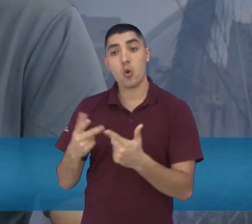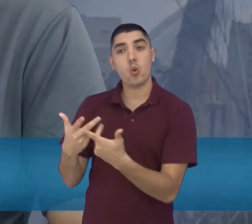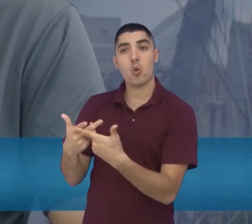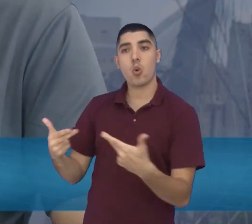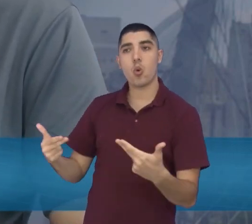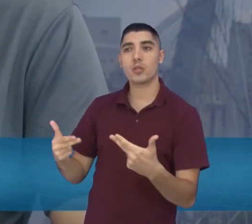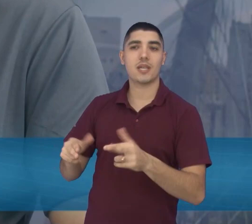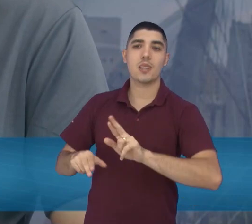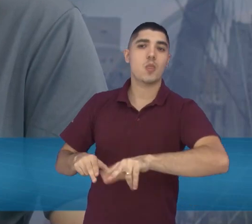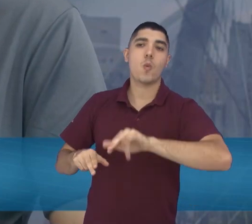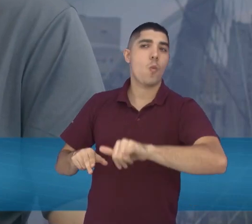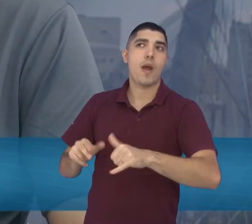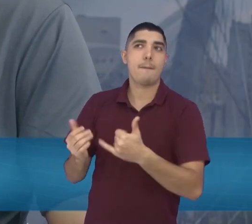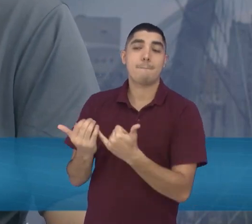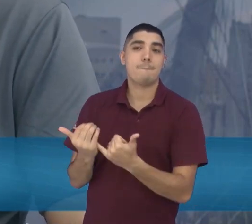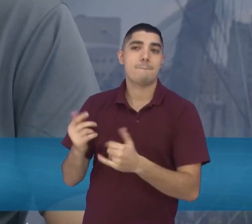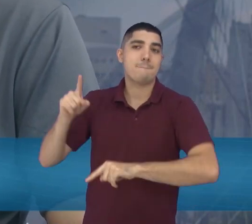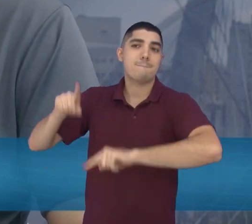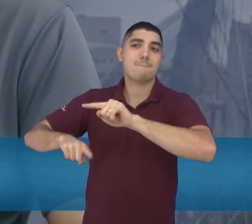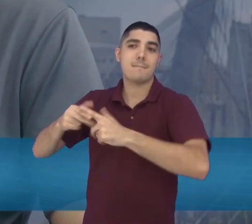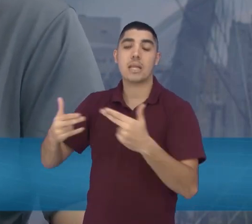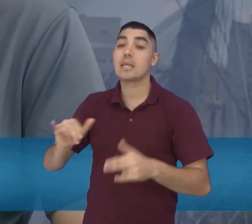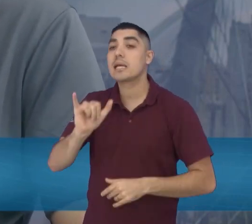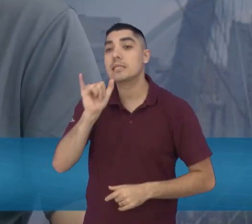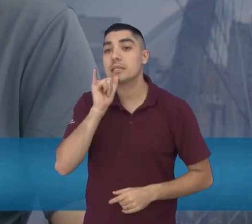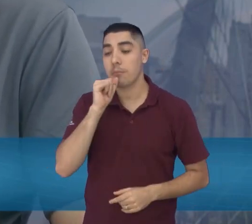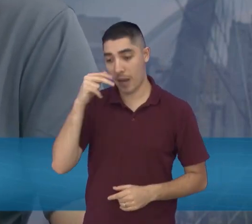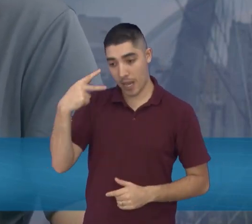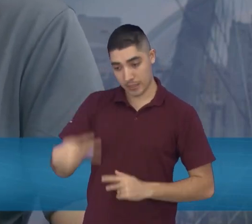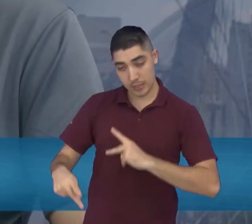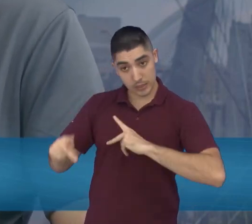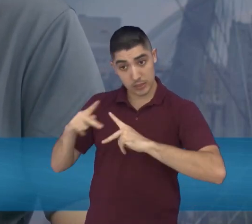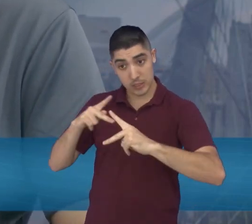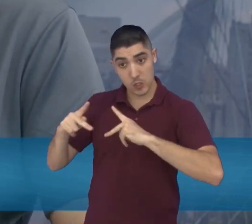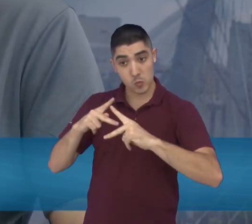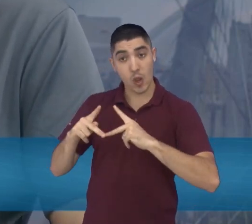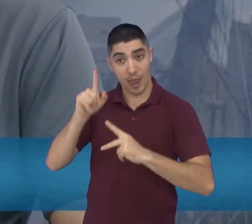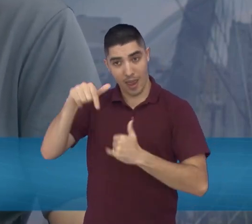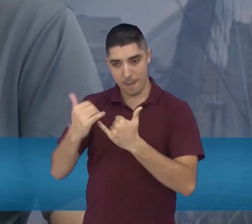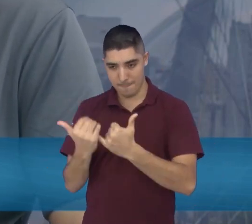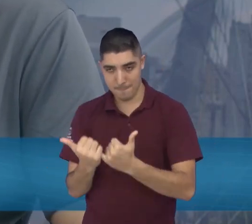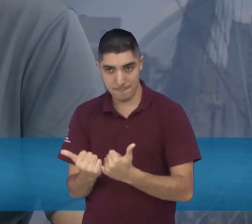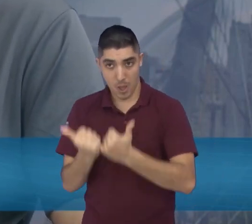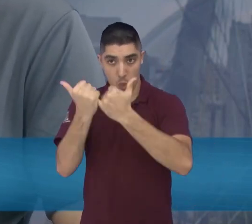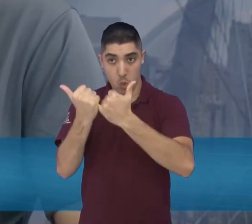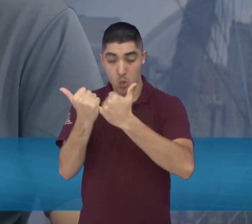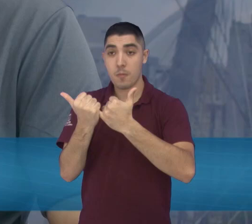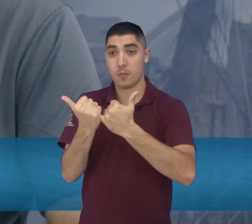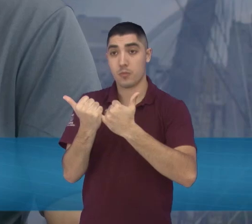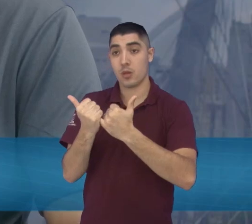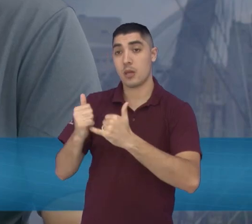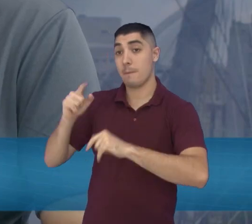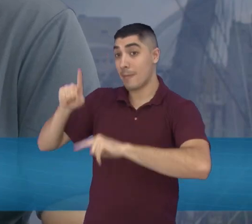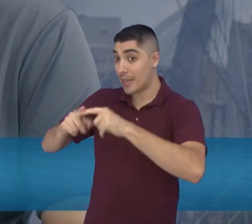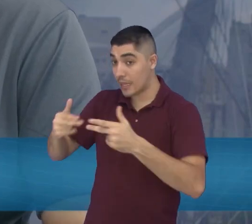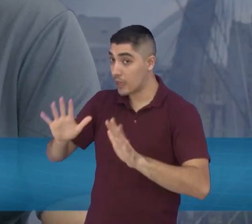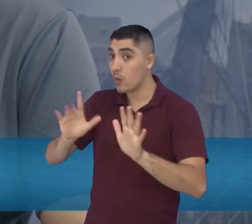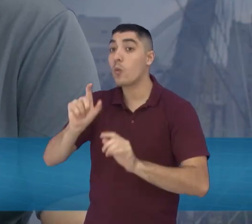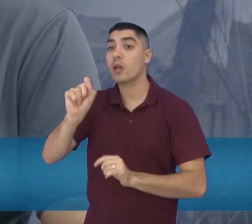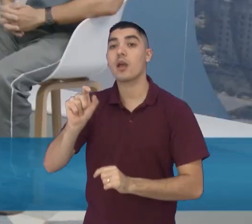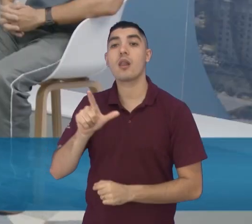imateriais. Por exemplo, em São José, nós temos preservado como patrimônio imaterial da cidade a Banda de